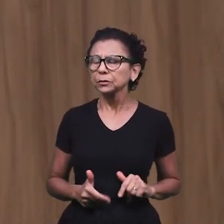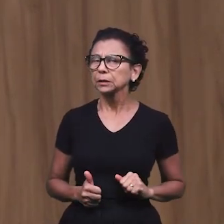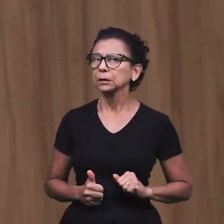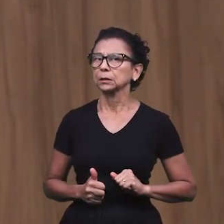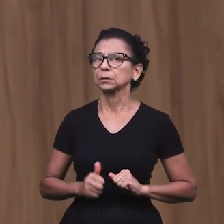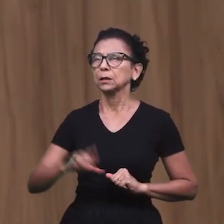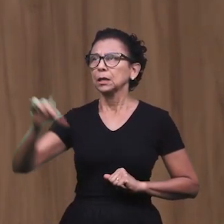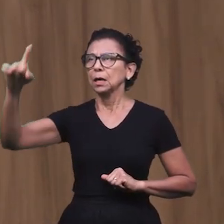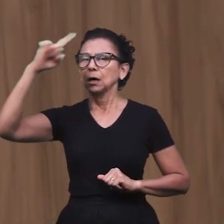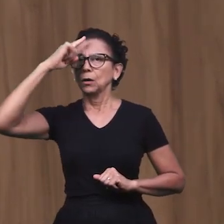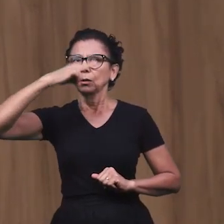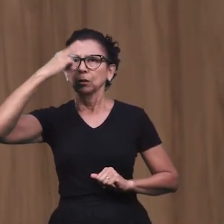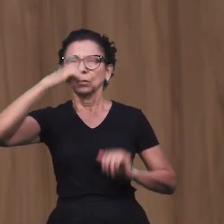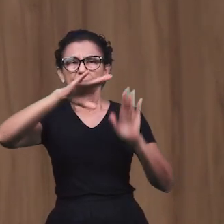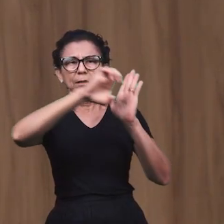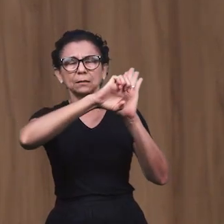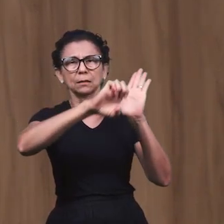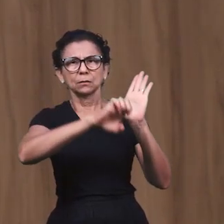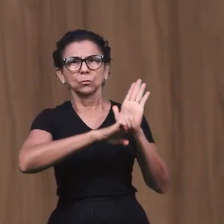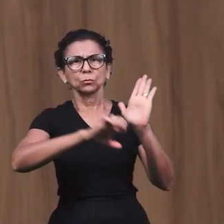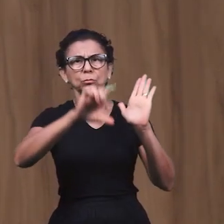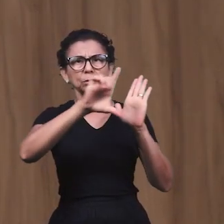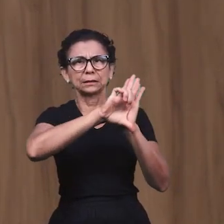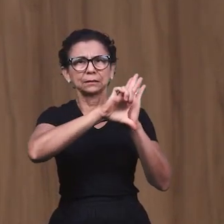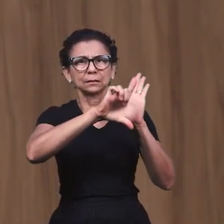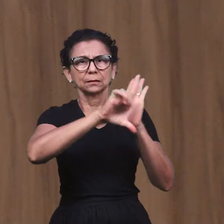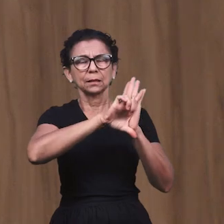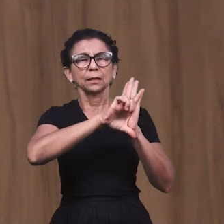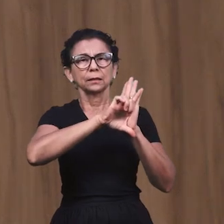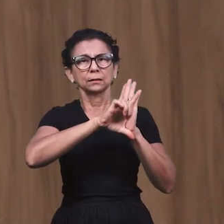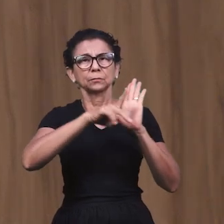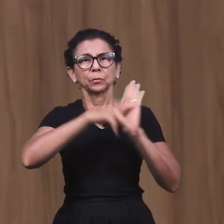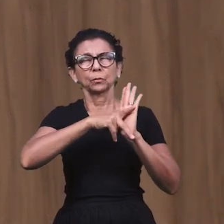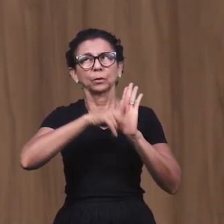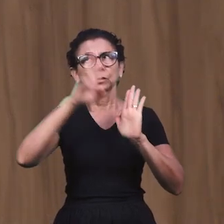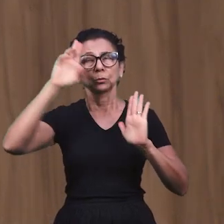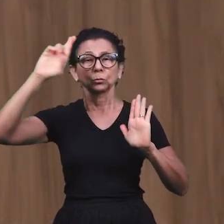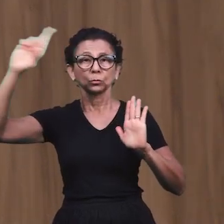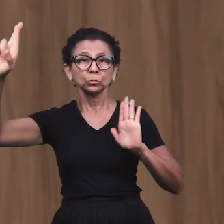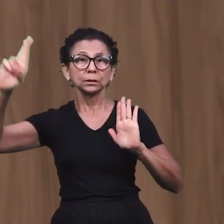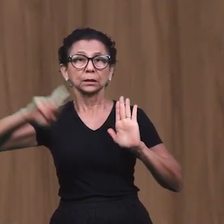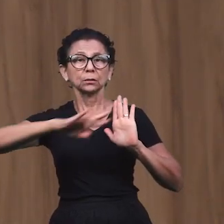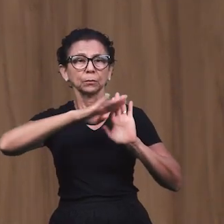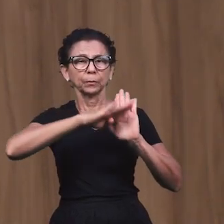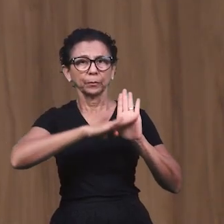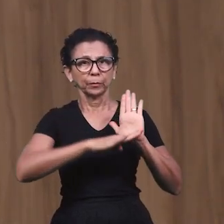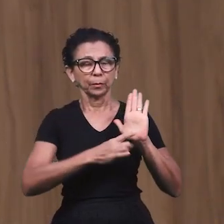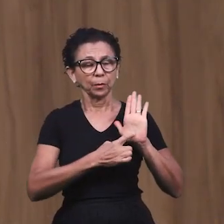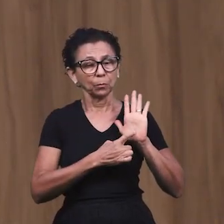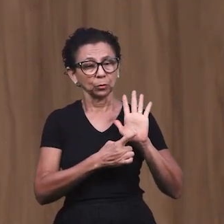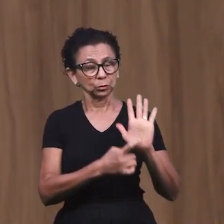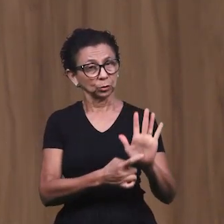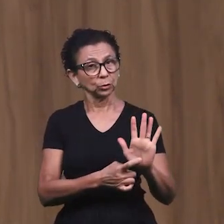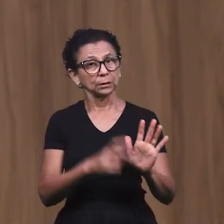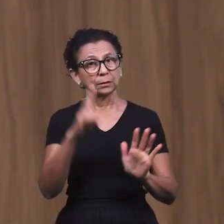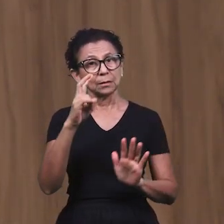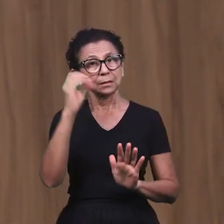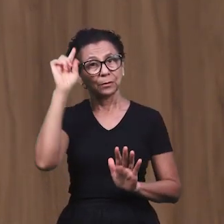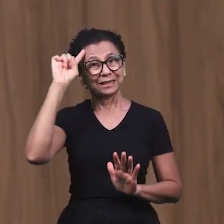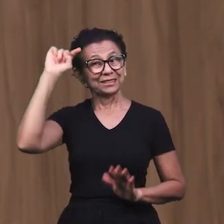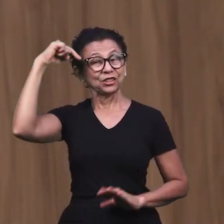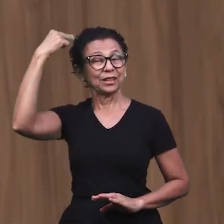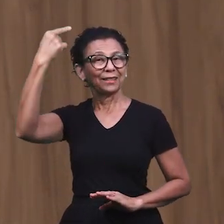tudo aquilo, os estatutos, as leis e os estatutos que Deus havia determinado, 50 dias depois